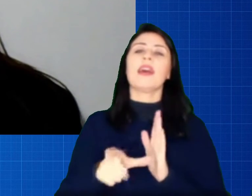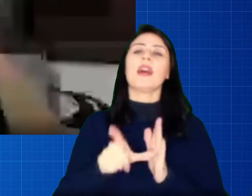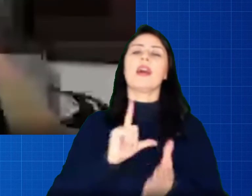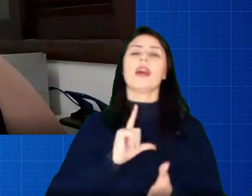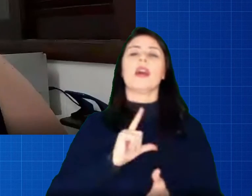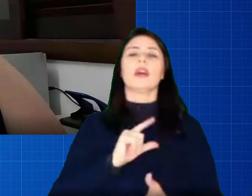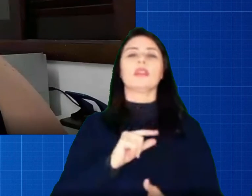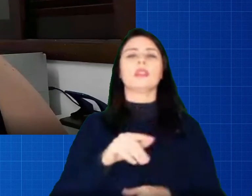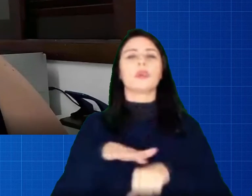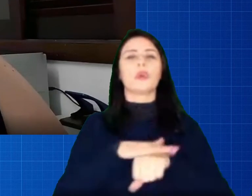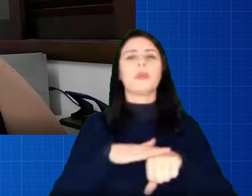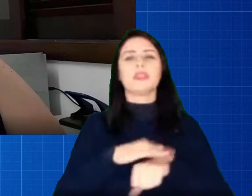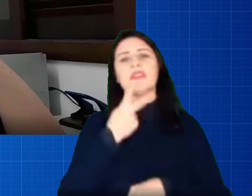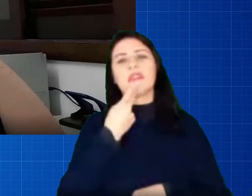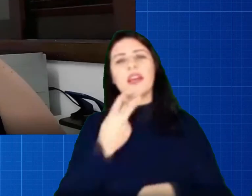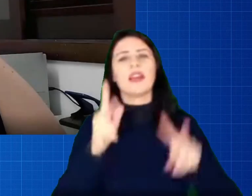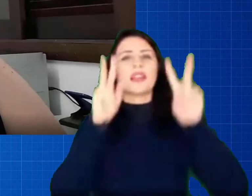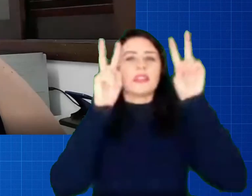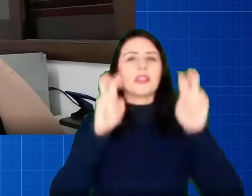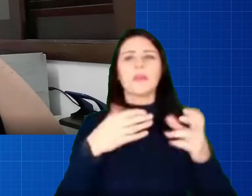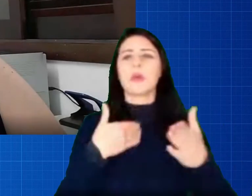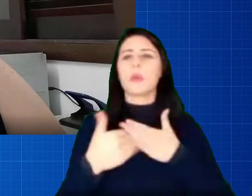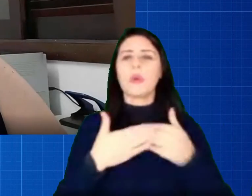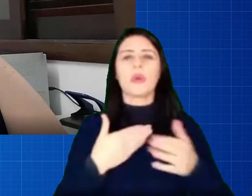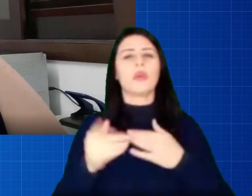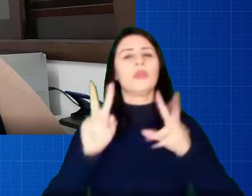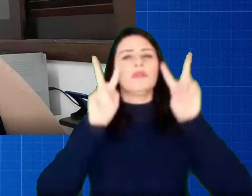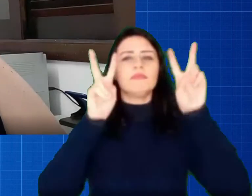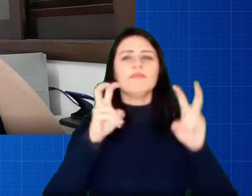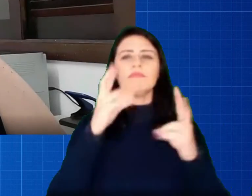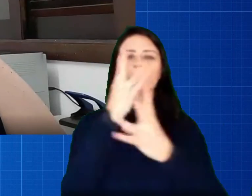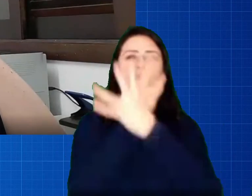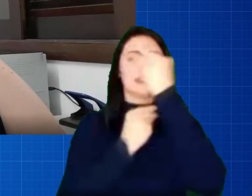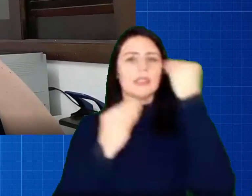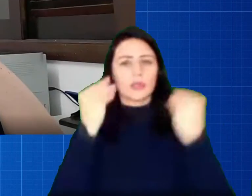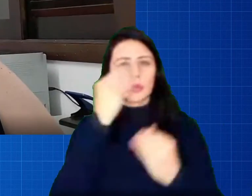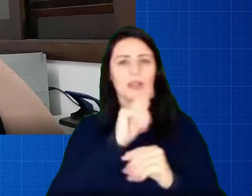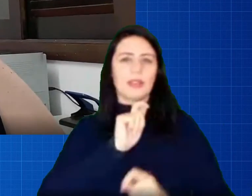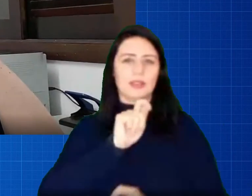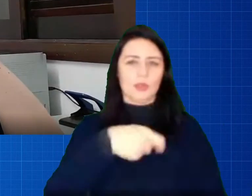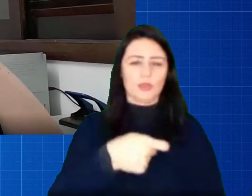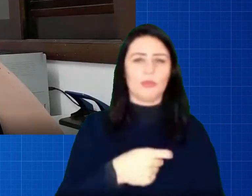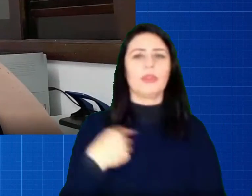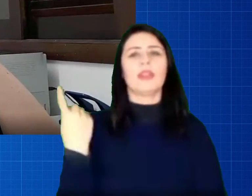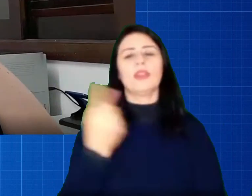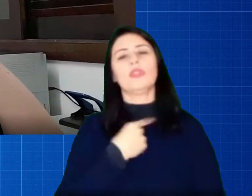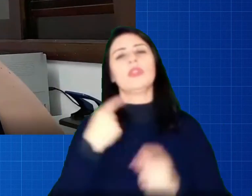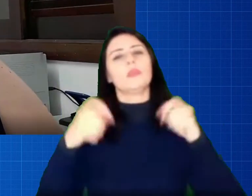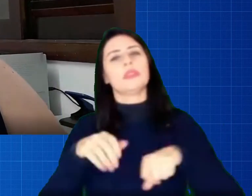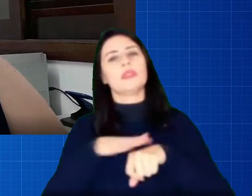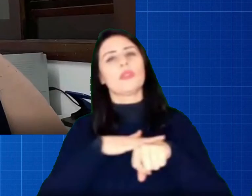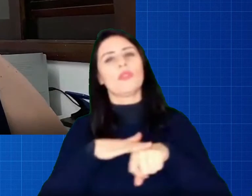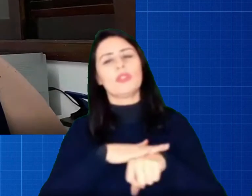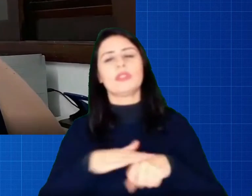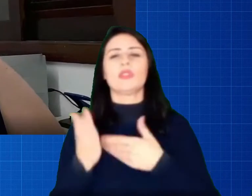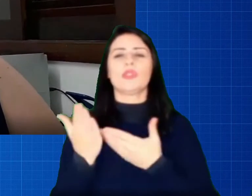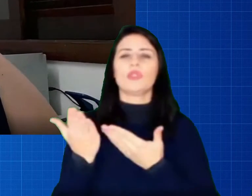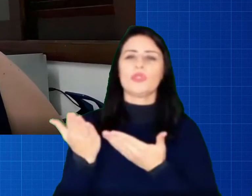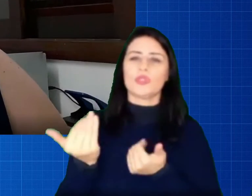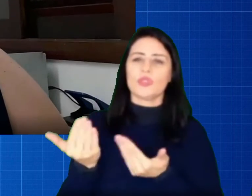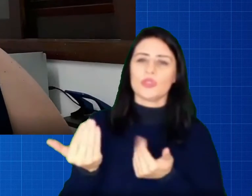Eu acredito, eu acho que antes da gente começar a falar sobre qualquer assunto relacionado à